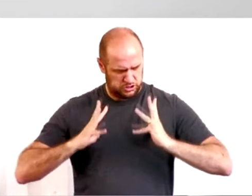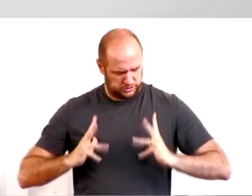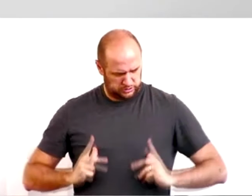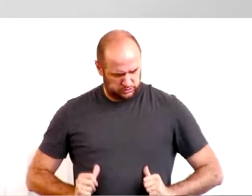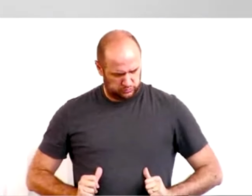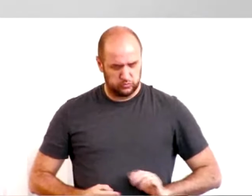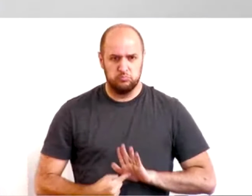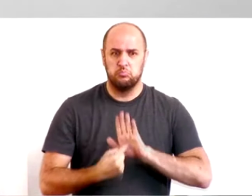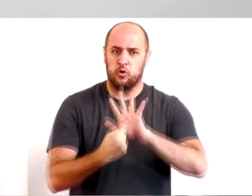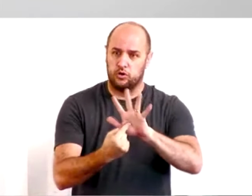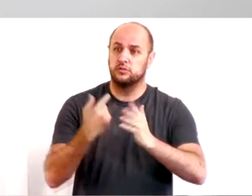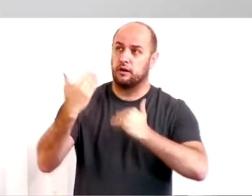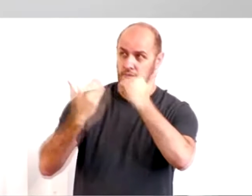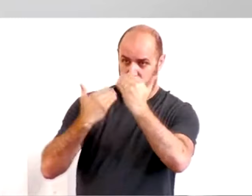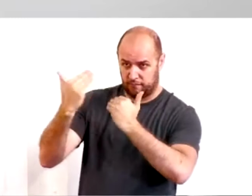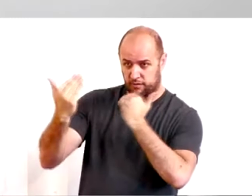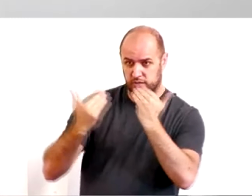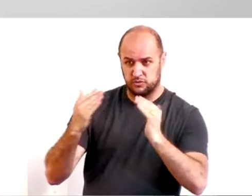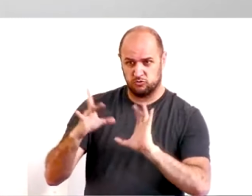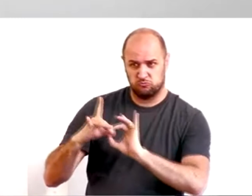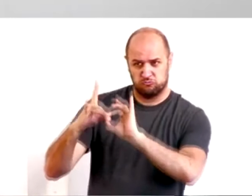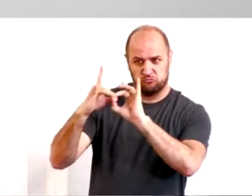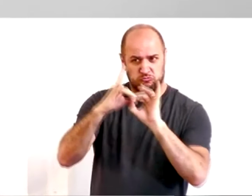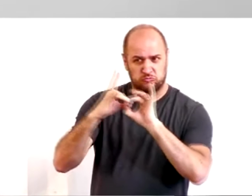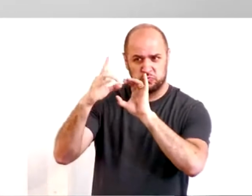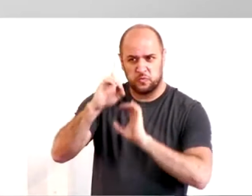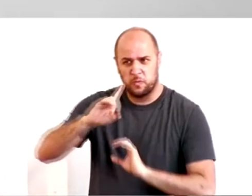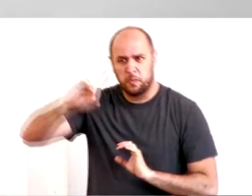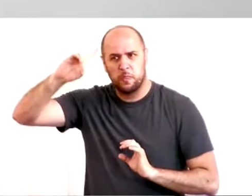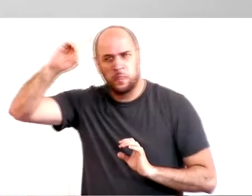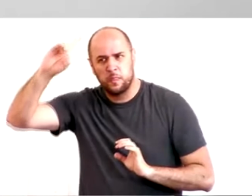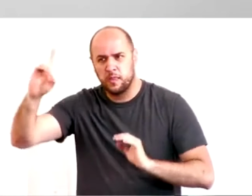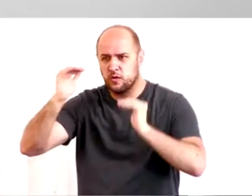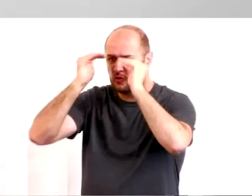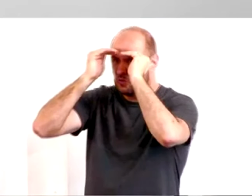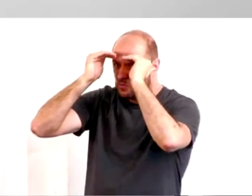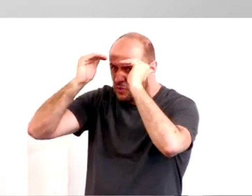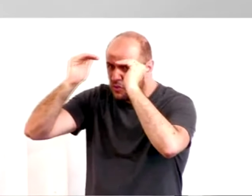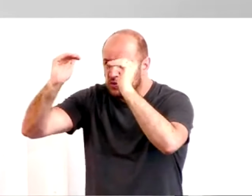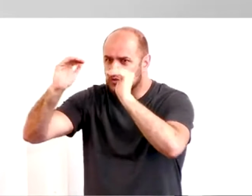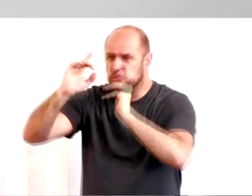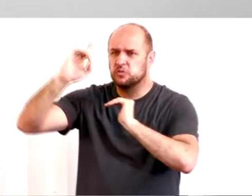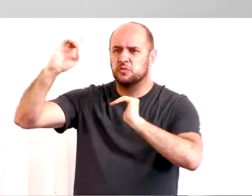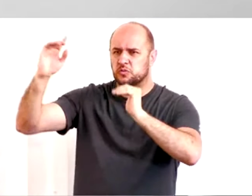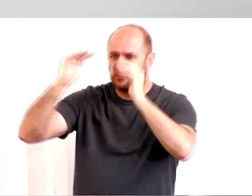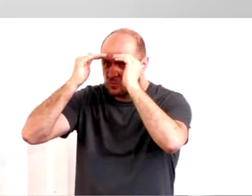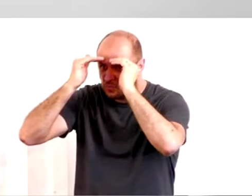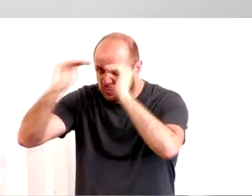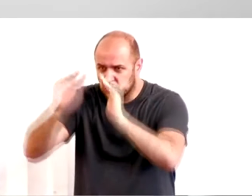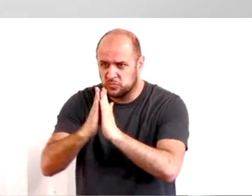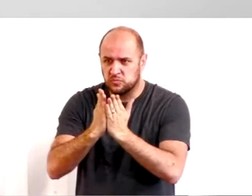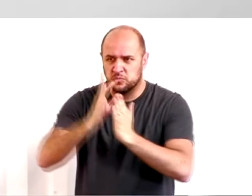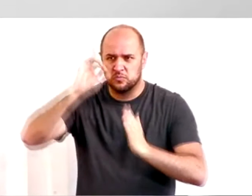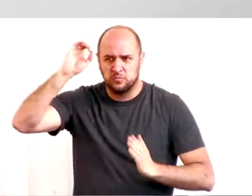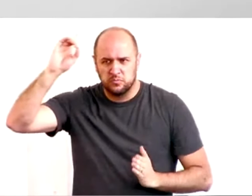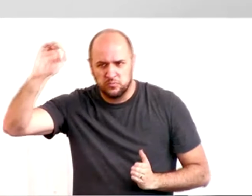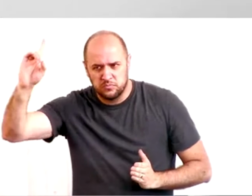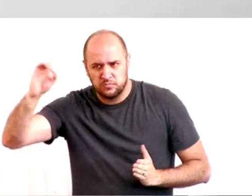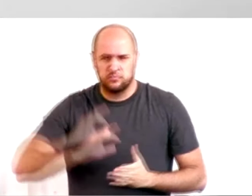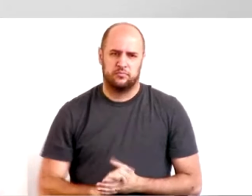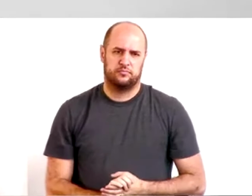num relacionamento pactual com Deus, em obediência à sua palavra,